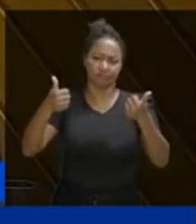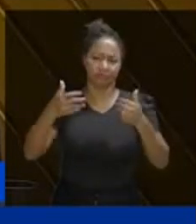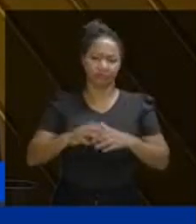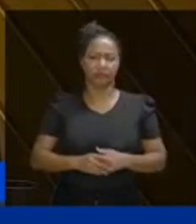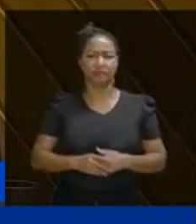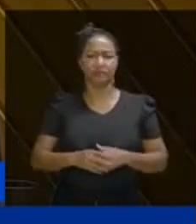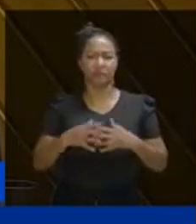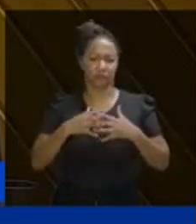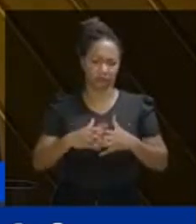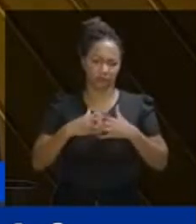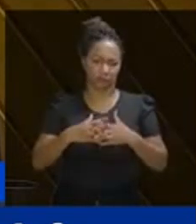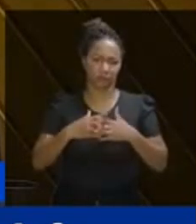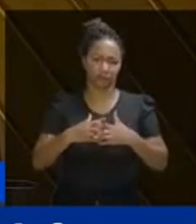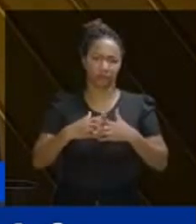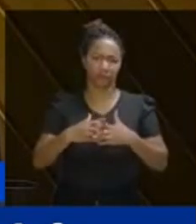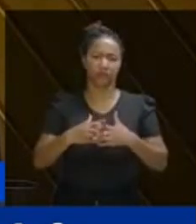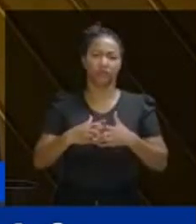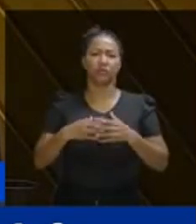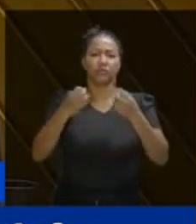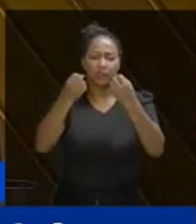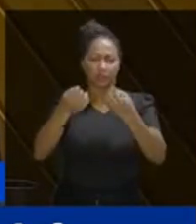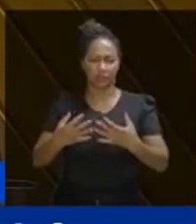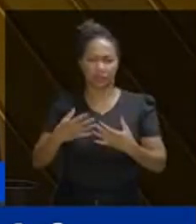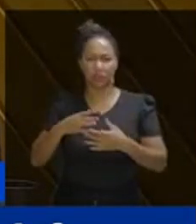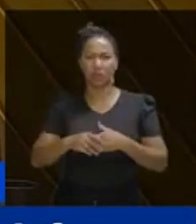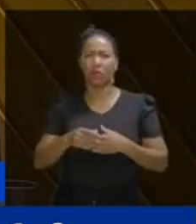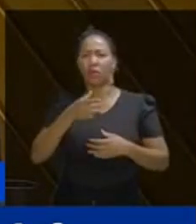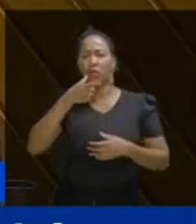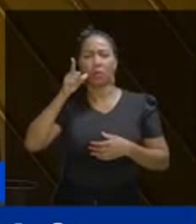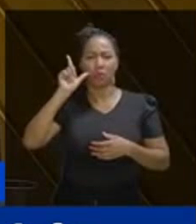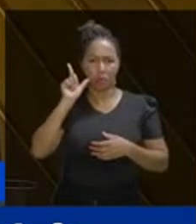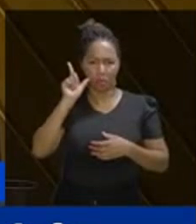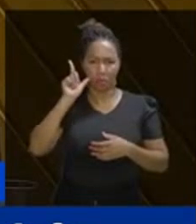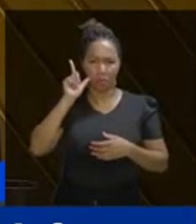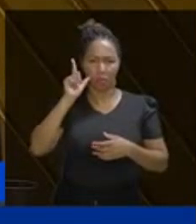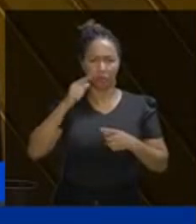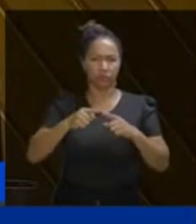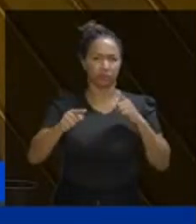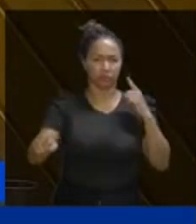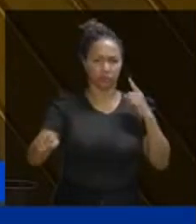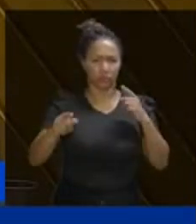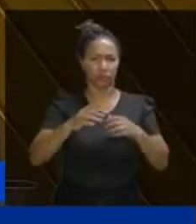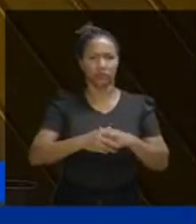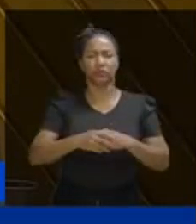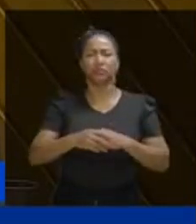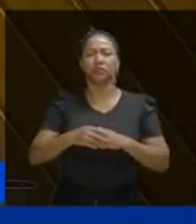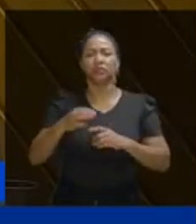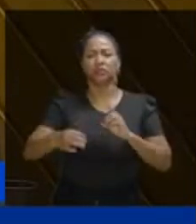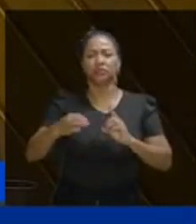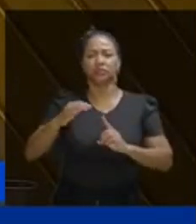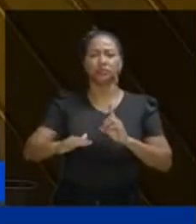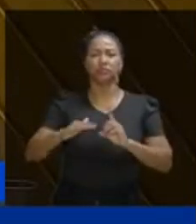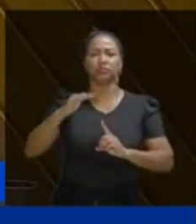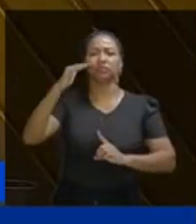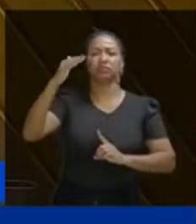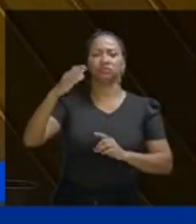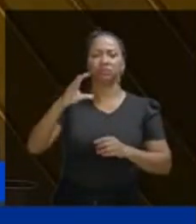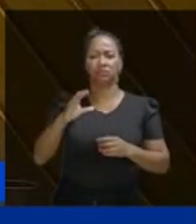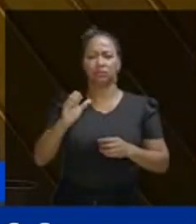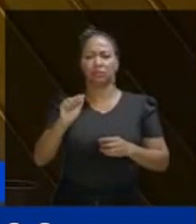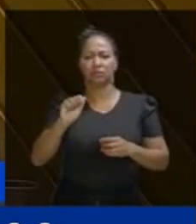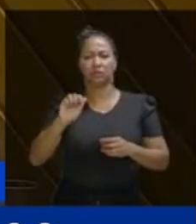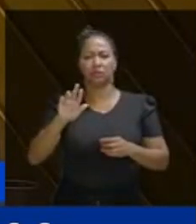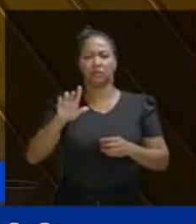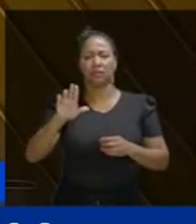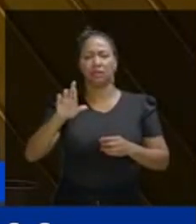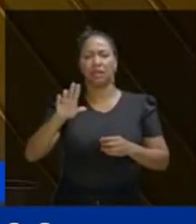diante desse conflito? Como bem colocou ontem, ao inaugurar a divergência do desembargador Carlos Storck, não